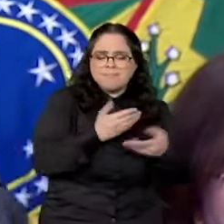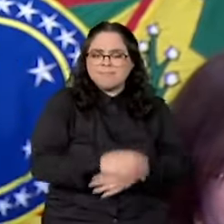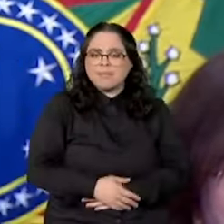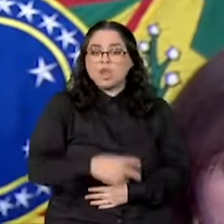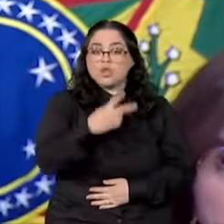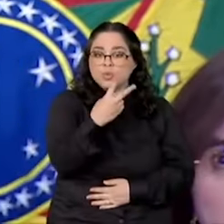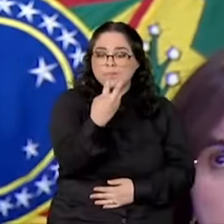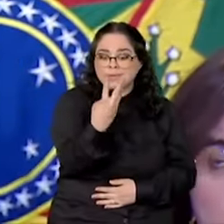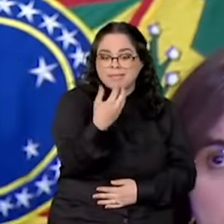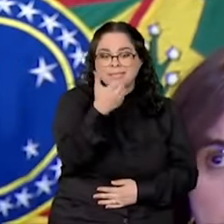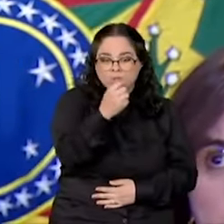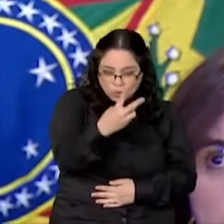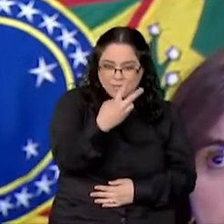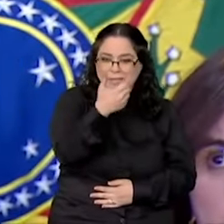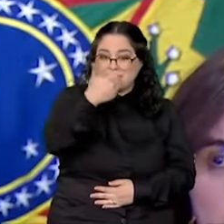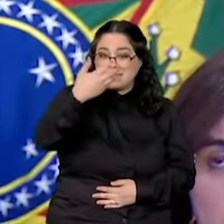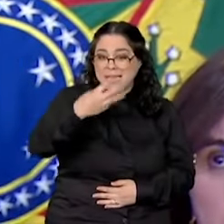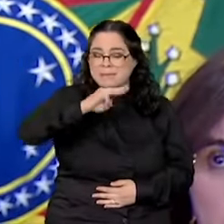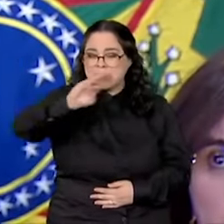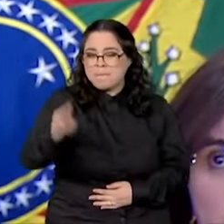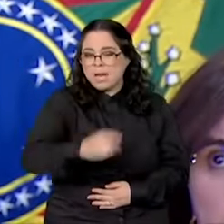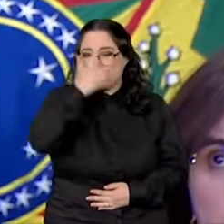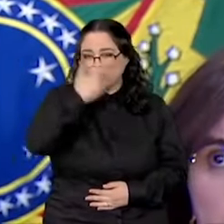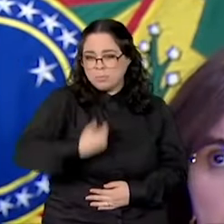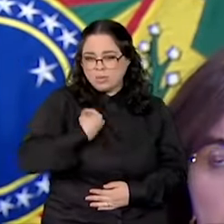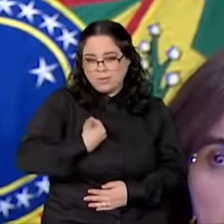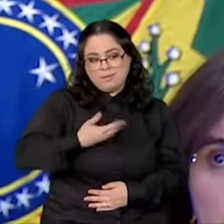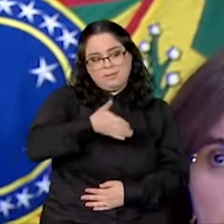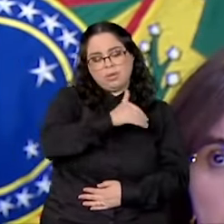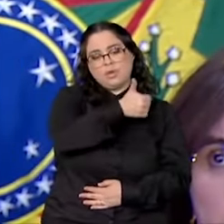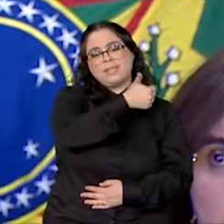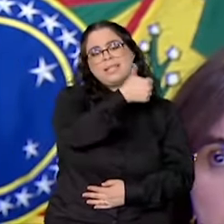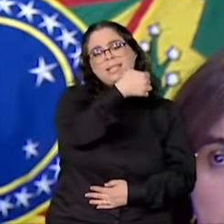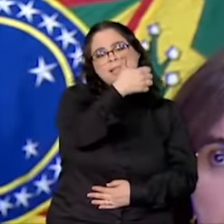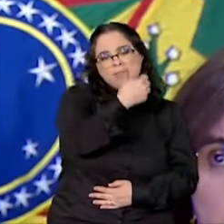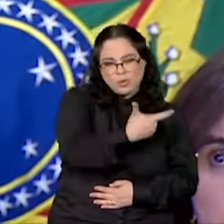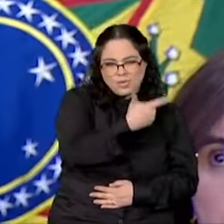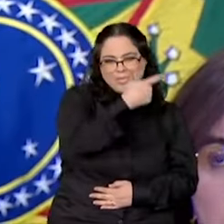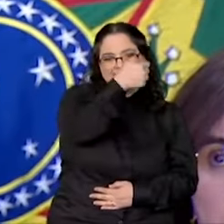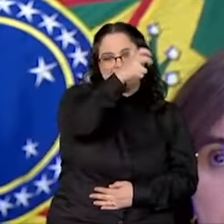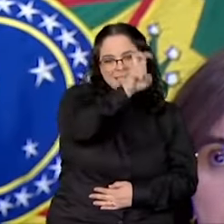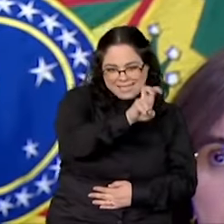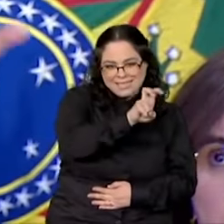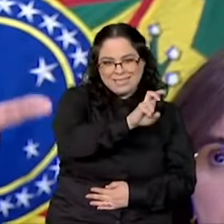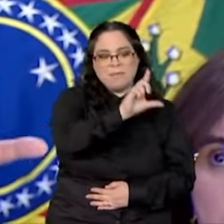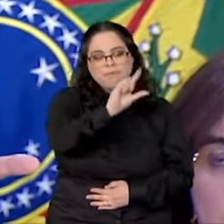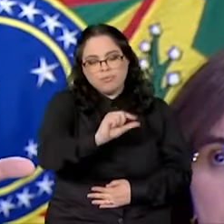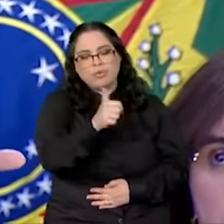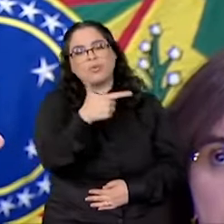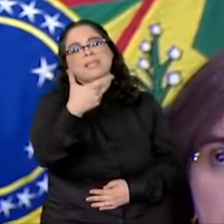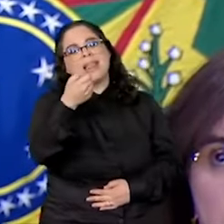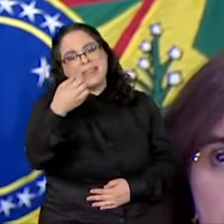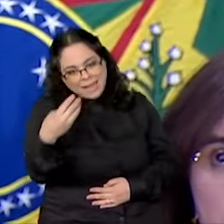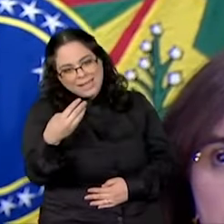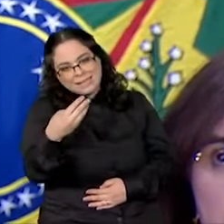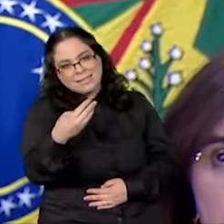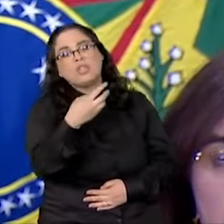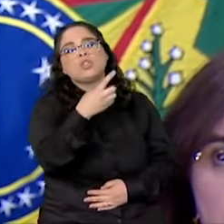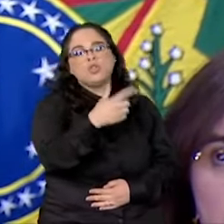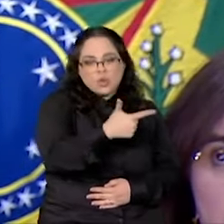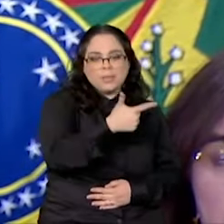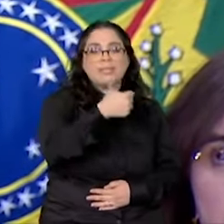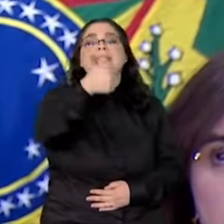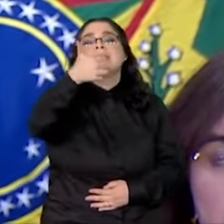213 milhões de habitantes, porque era 215, baixou para 206 e agora o IBGE corrigiu para